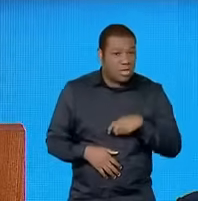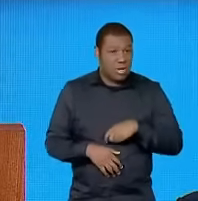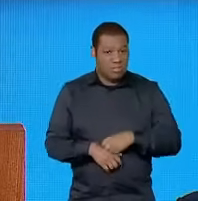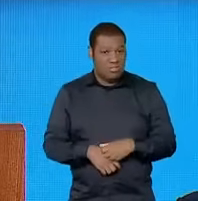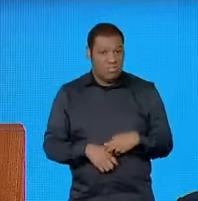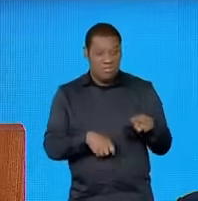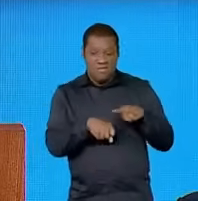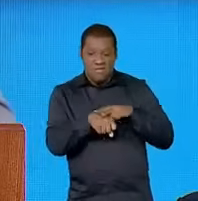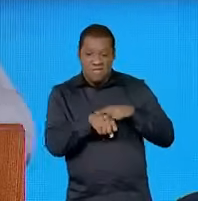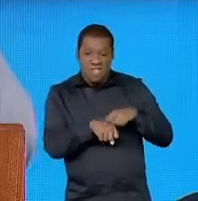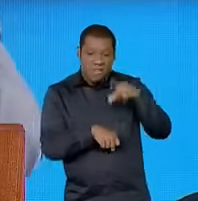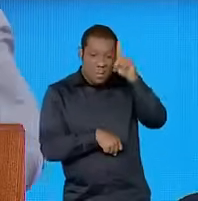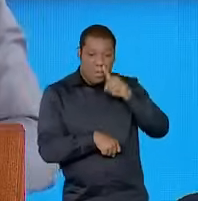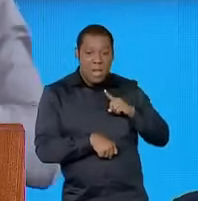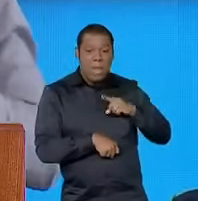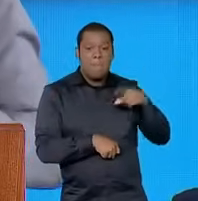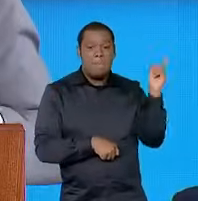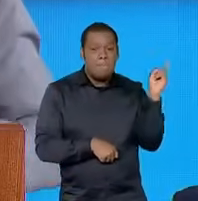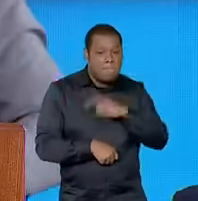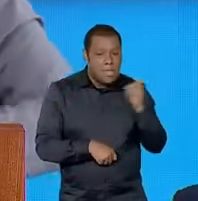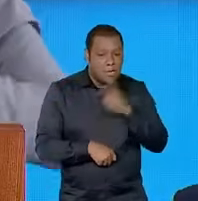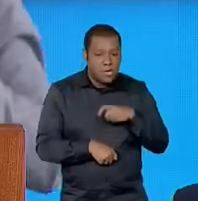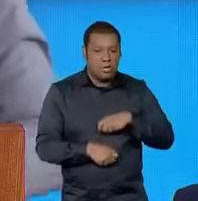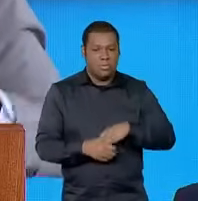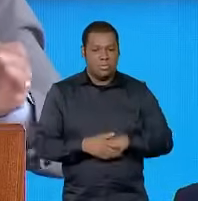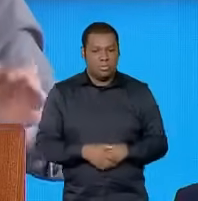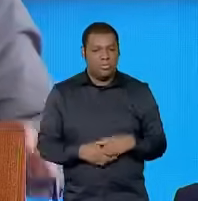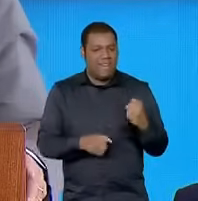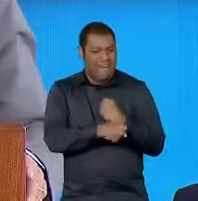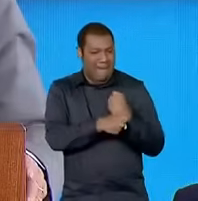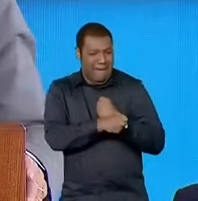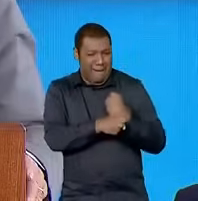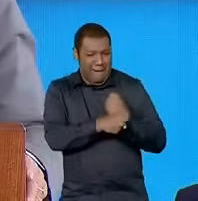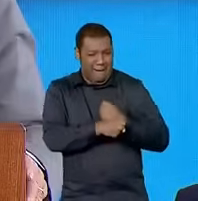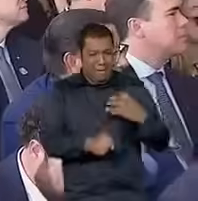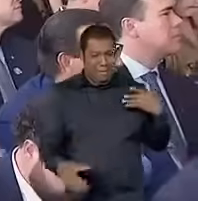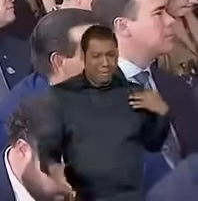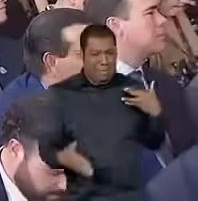Verde Amarela que foi contada nesse país durante muito tempo.